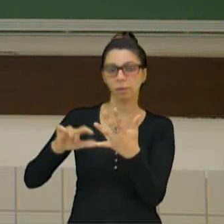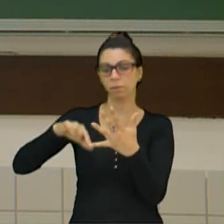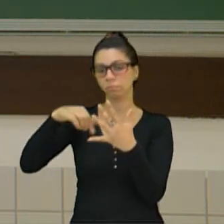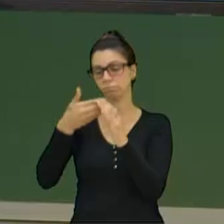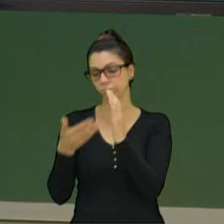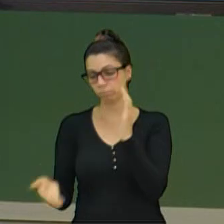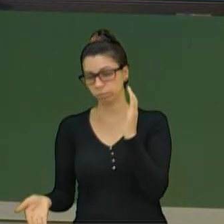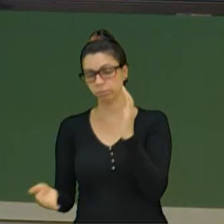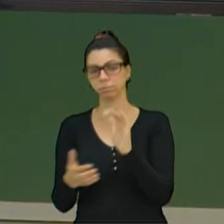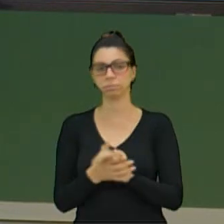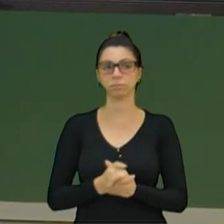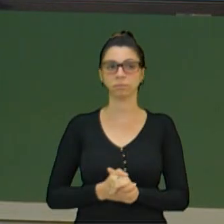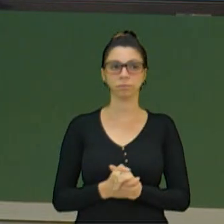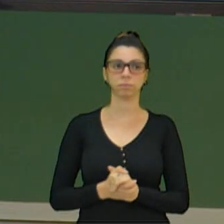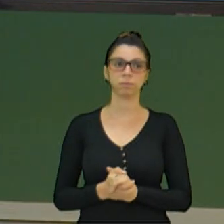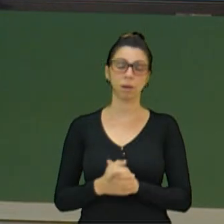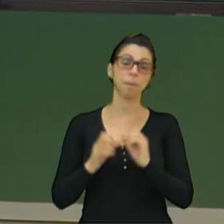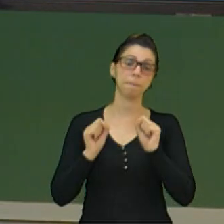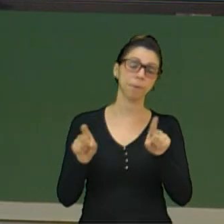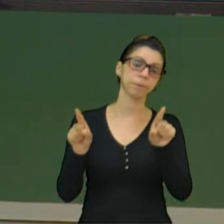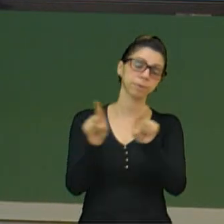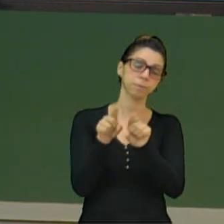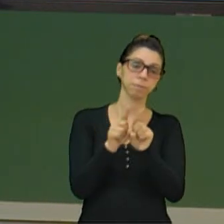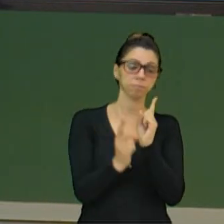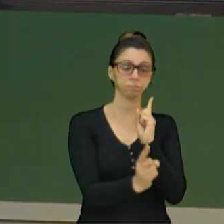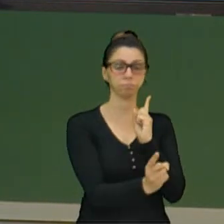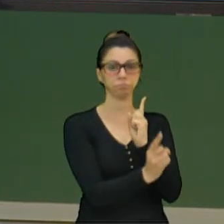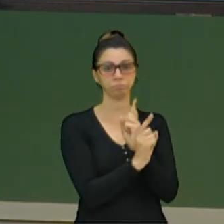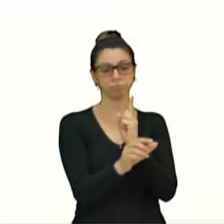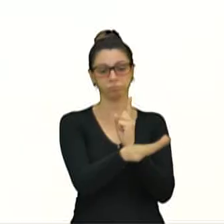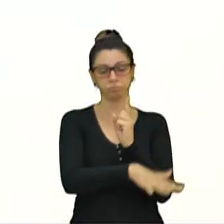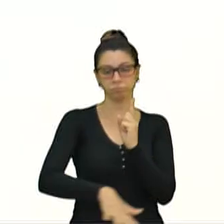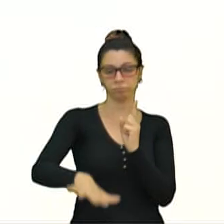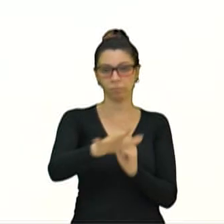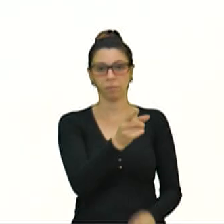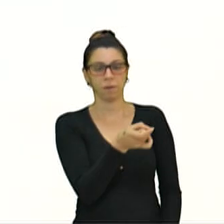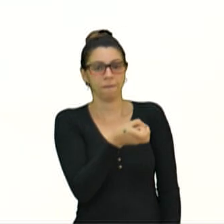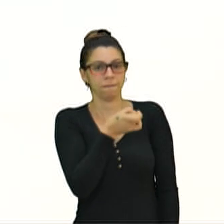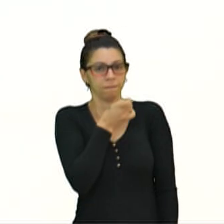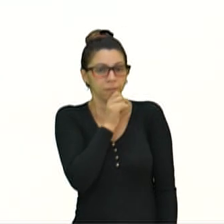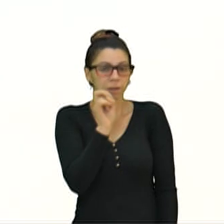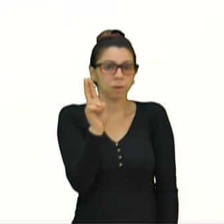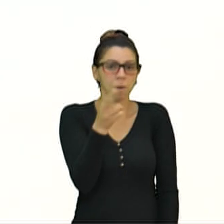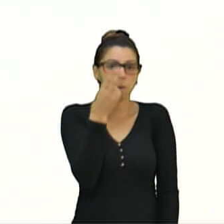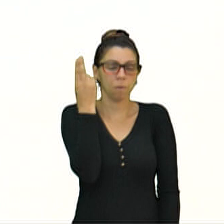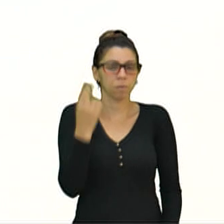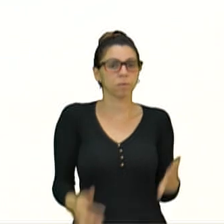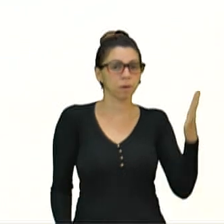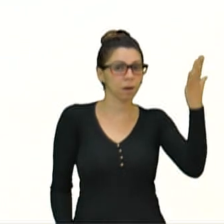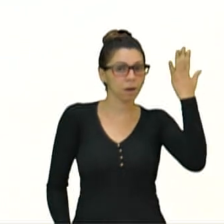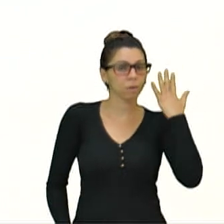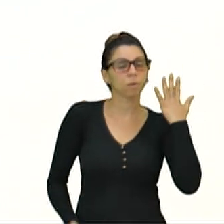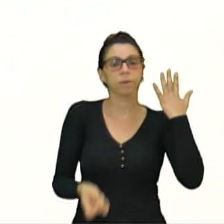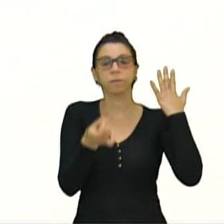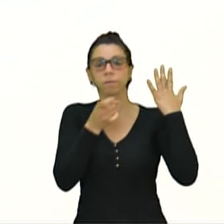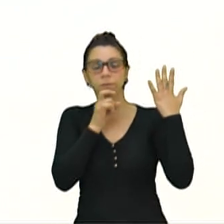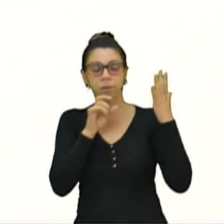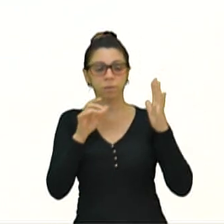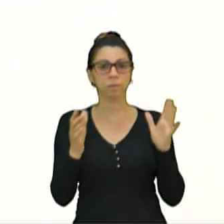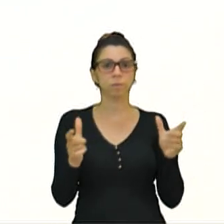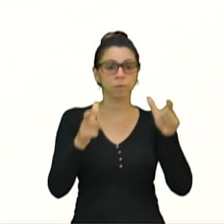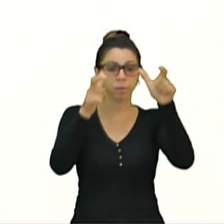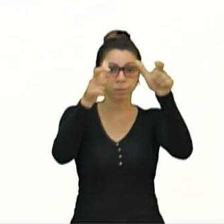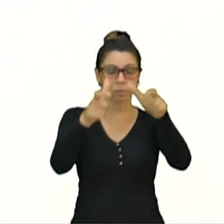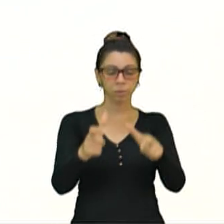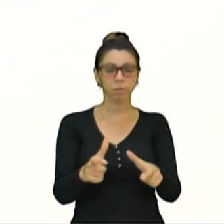decíduas. Elas podem ser encontradas em regiões frias e temperadas. Então, geralmente, em lugares onde vai